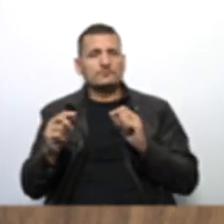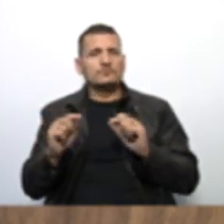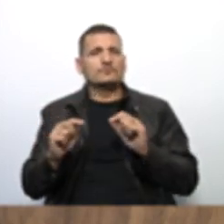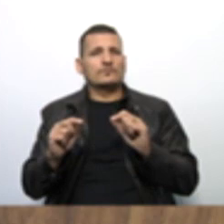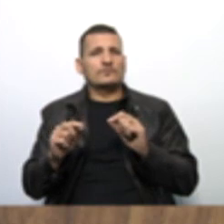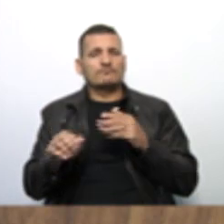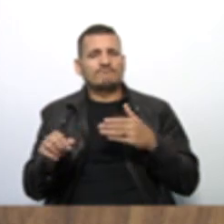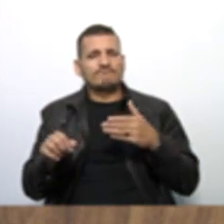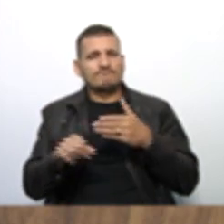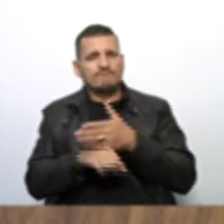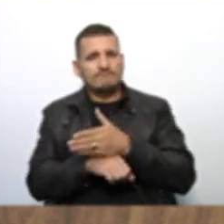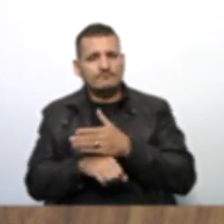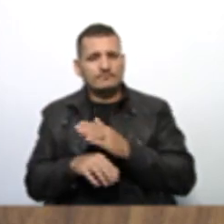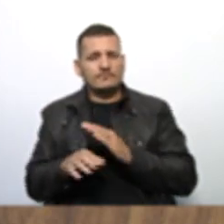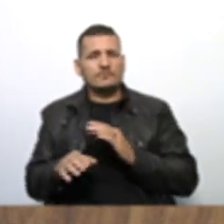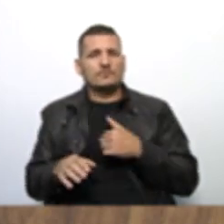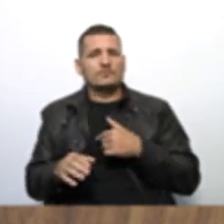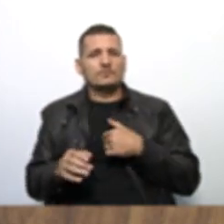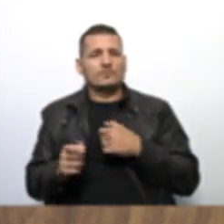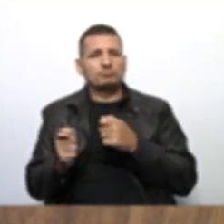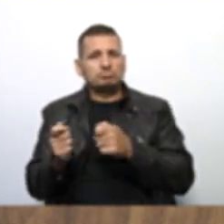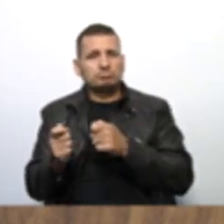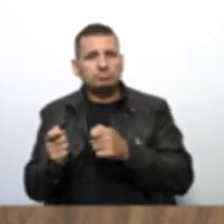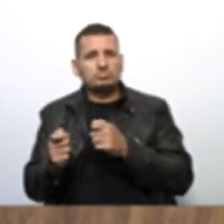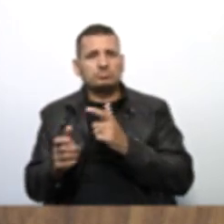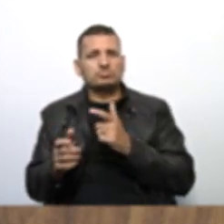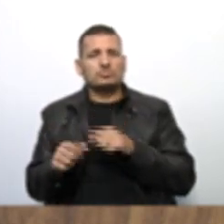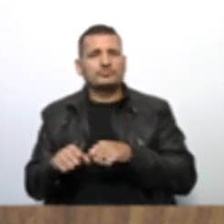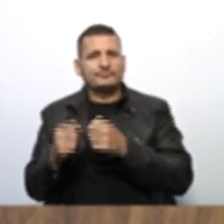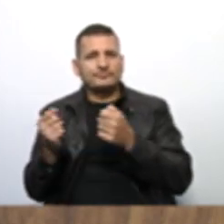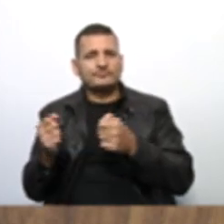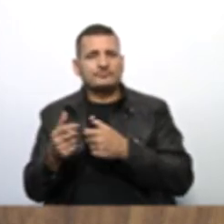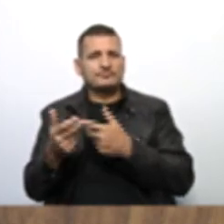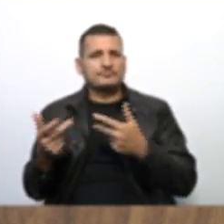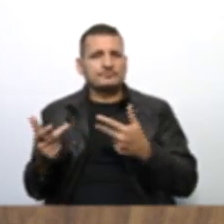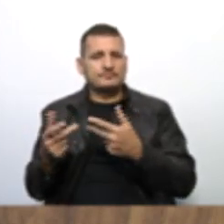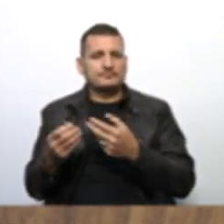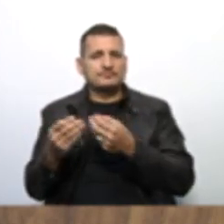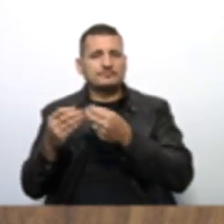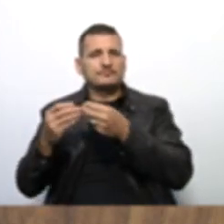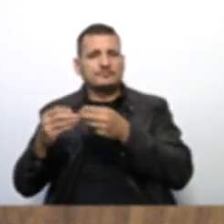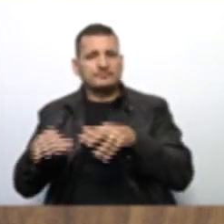poder invadir ou poder forçar um serviço diferente ou quebrar uma